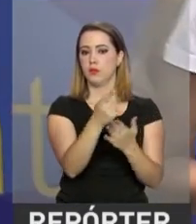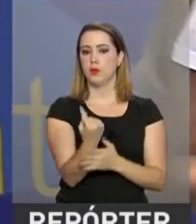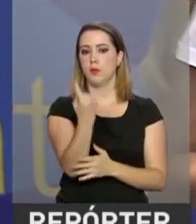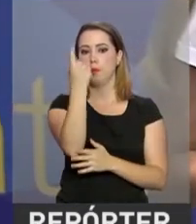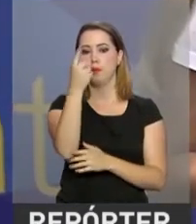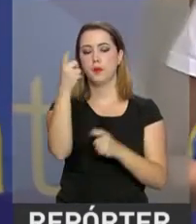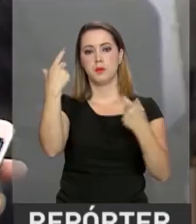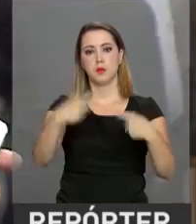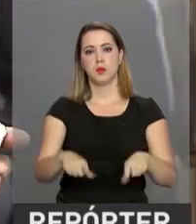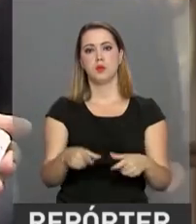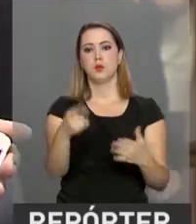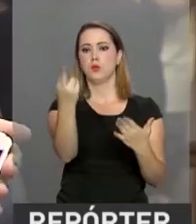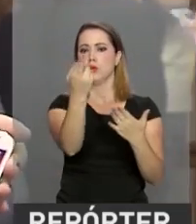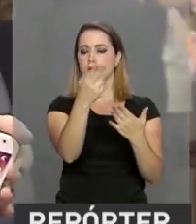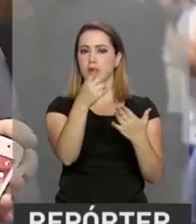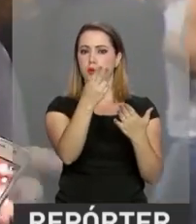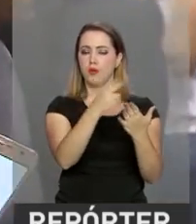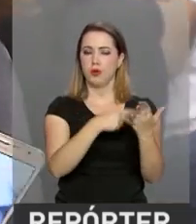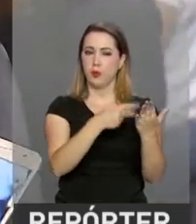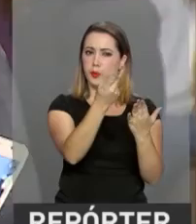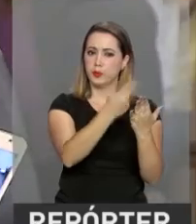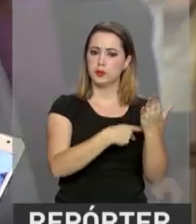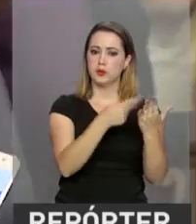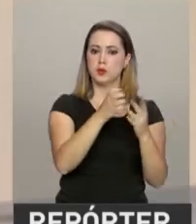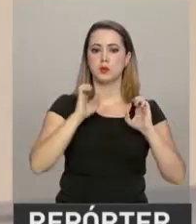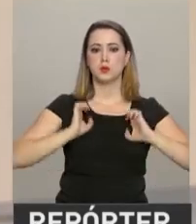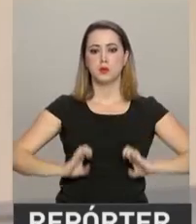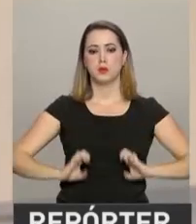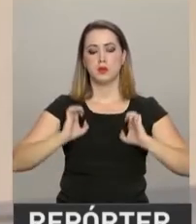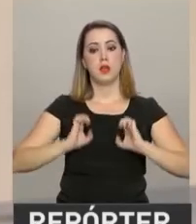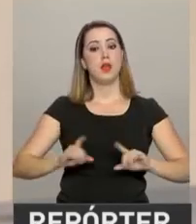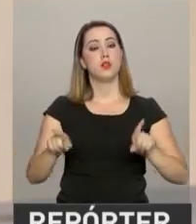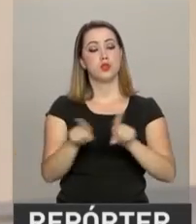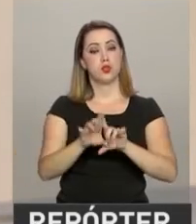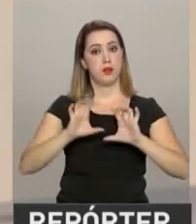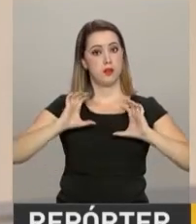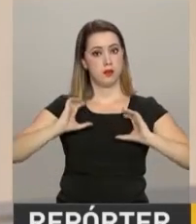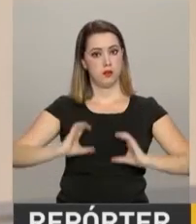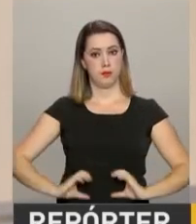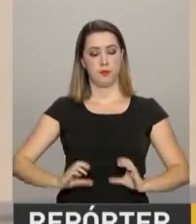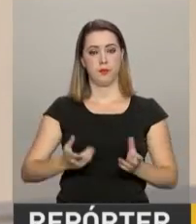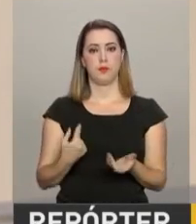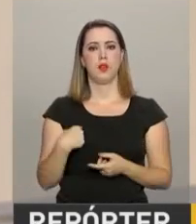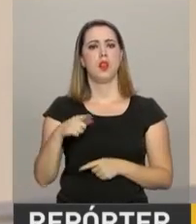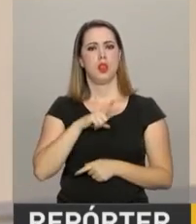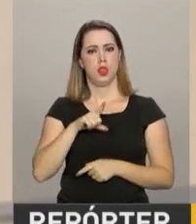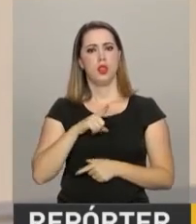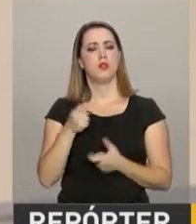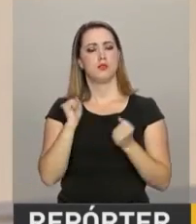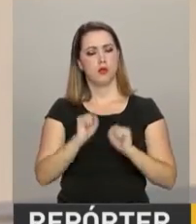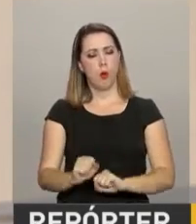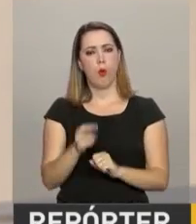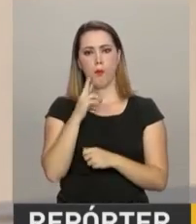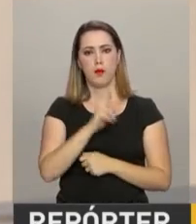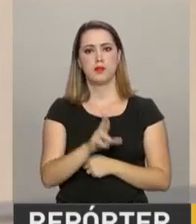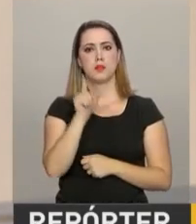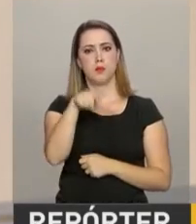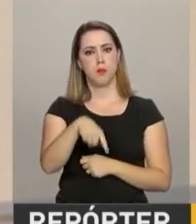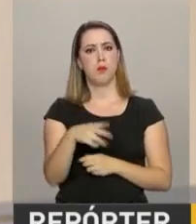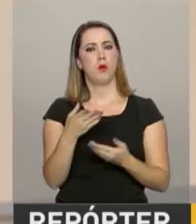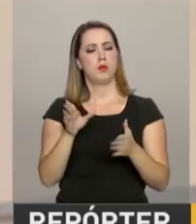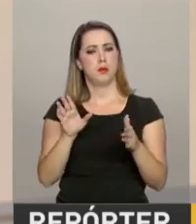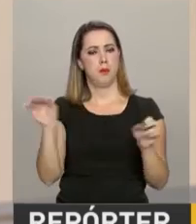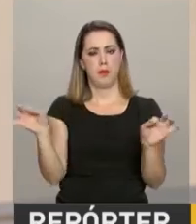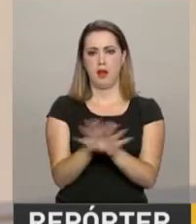primeiro lugar com texto sobre ética e cidadania. Tem solução sim para acabar a corrupção. Eu vejo o Brasil futuramente um lugar